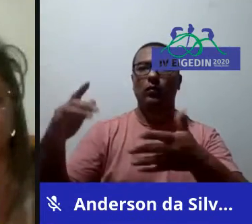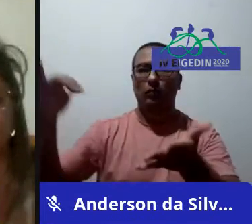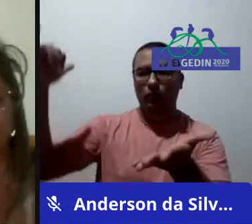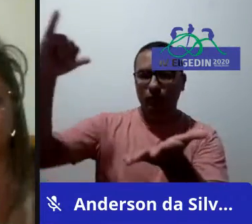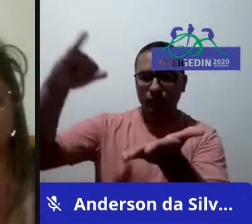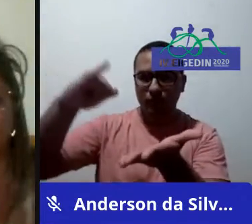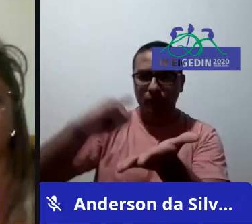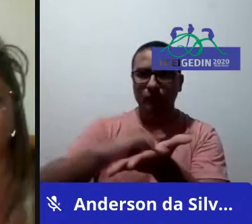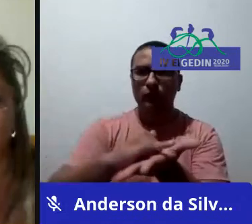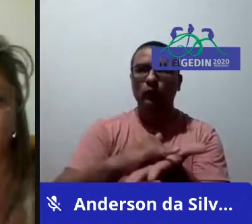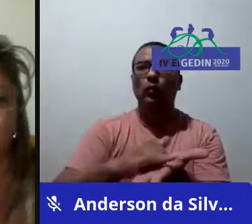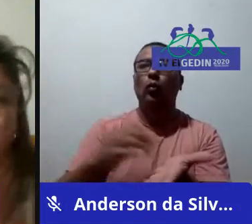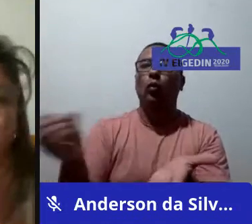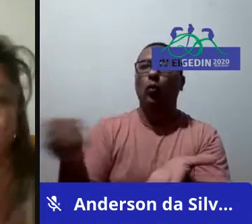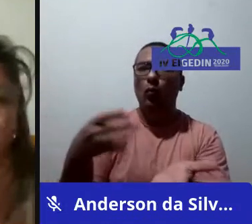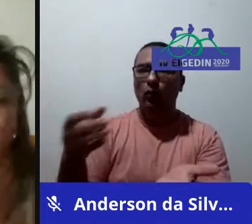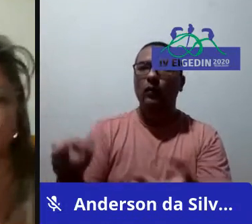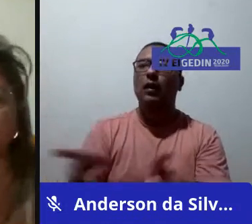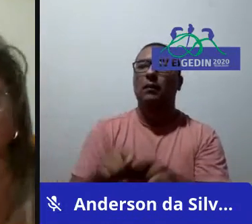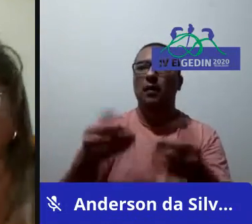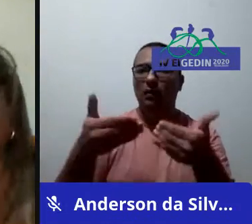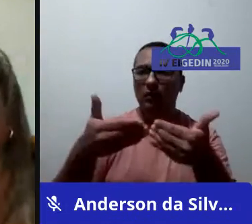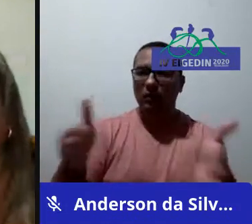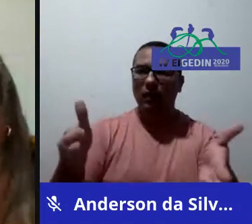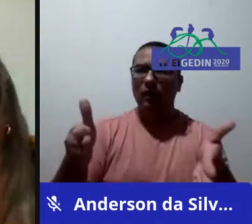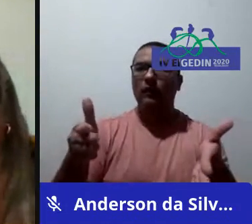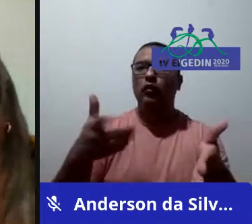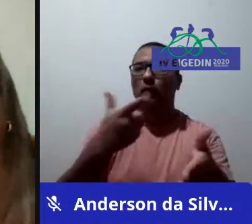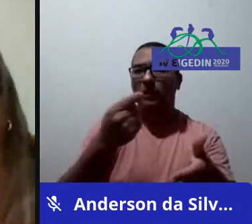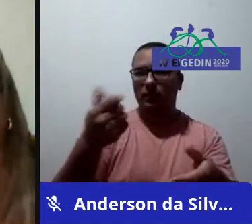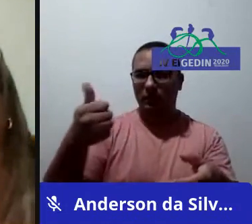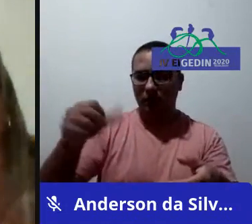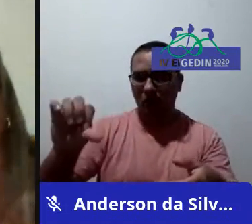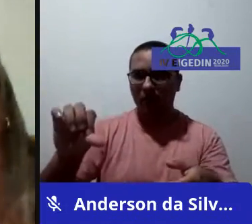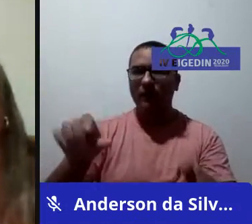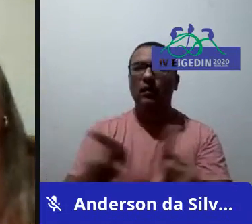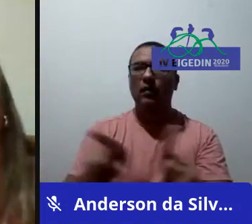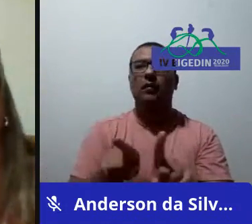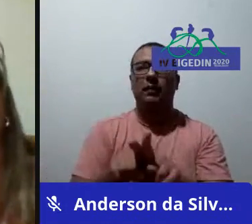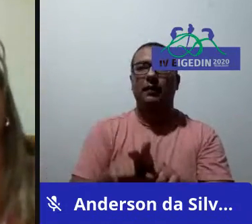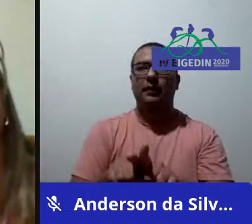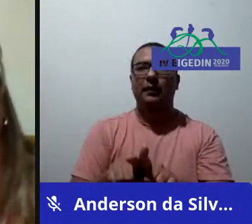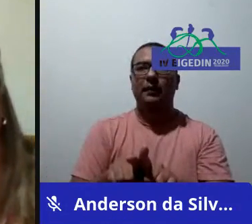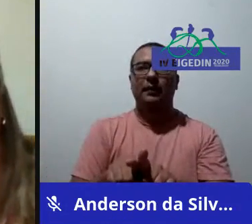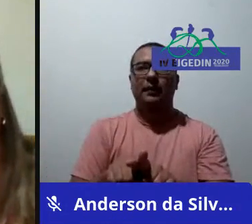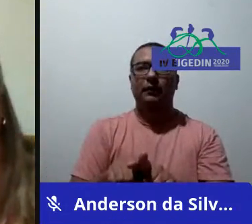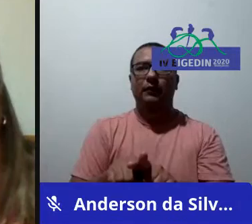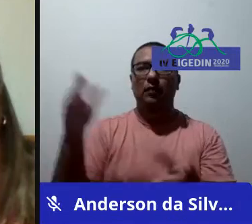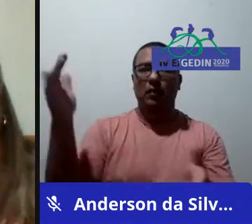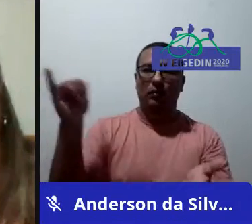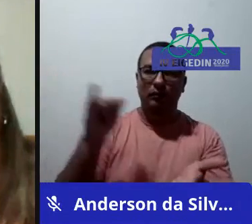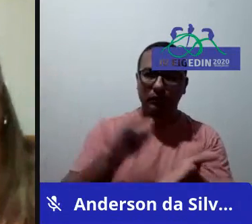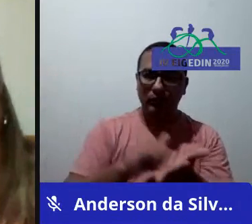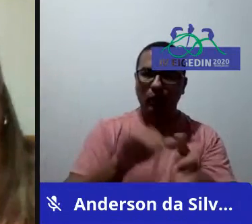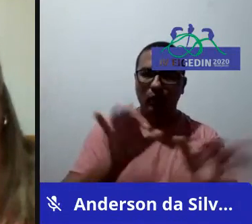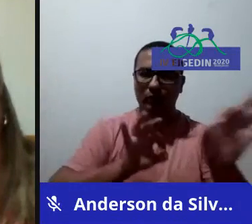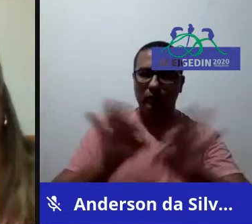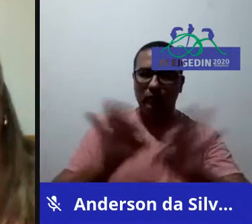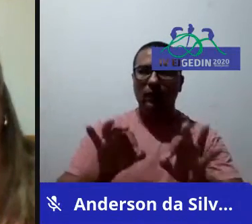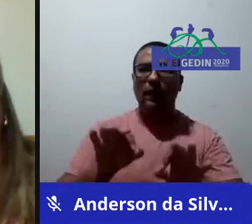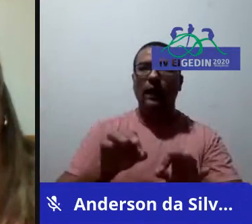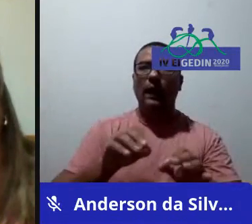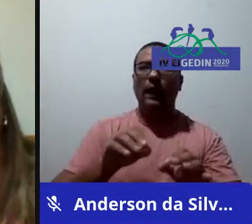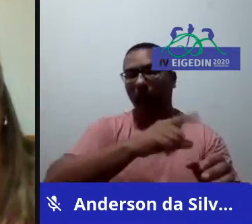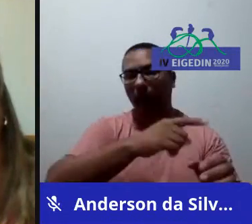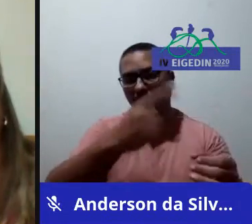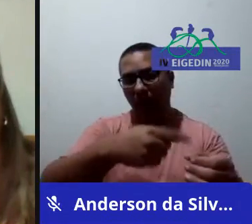foi recentemente inaugurado, no final do ano passado, então nós fizemos isso tudo lá. Para cada região, nós utilizamos a mesma